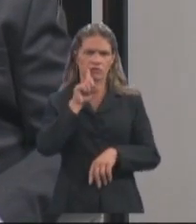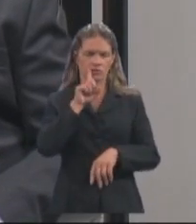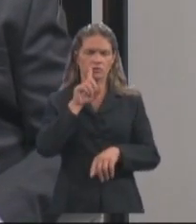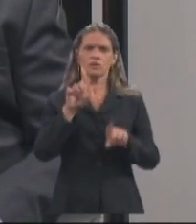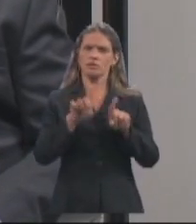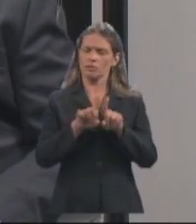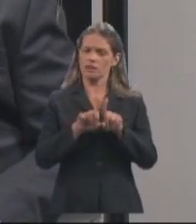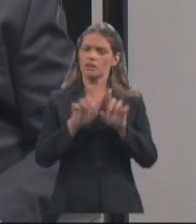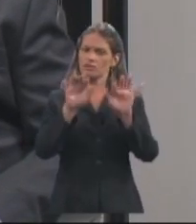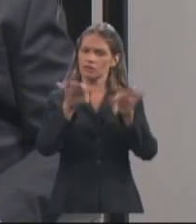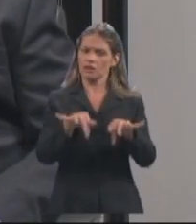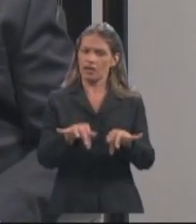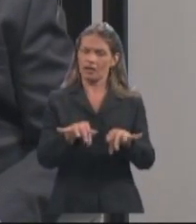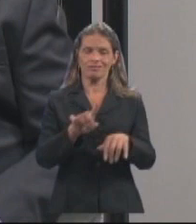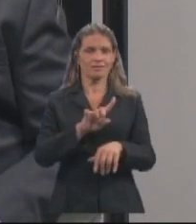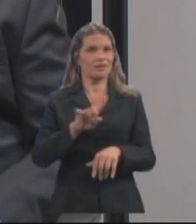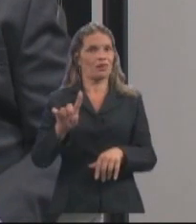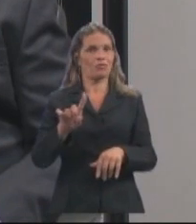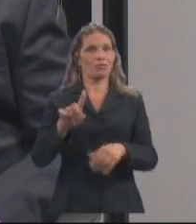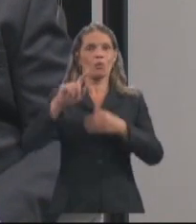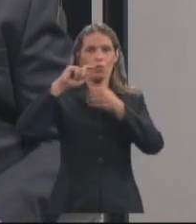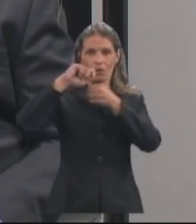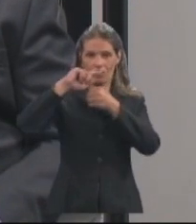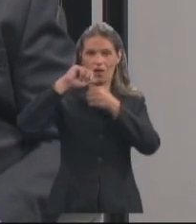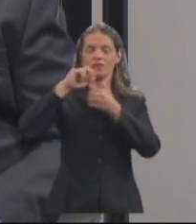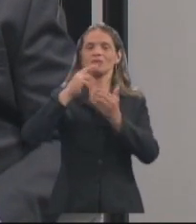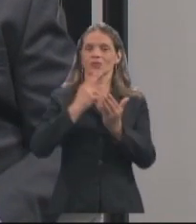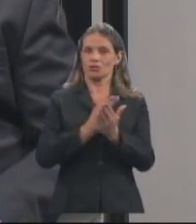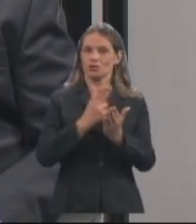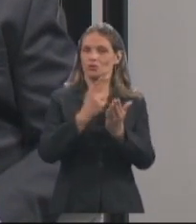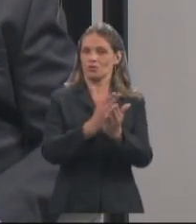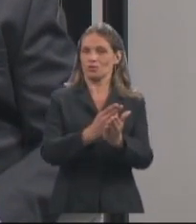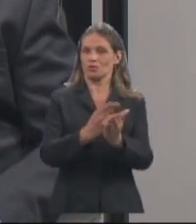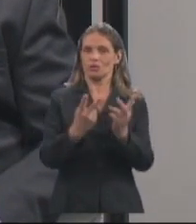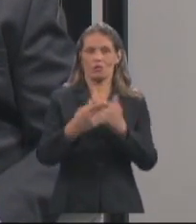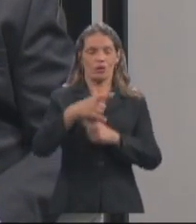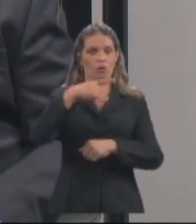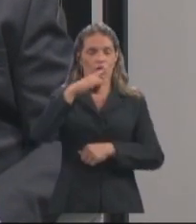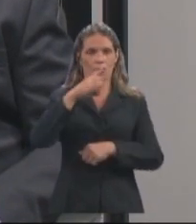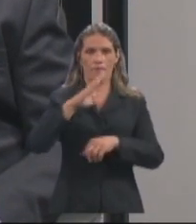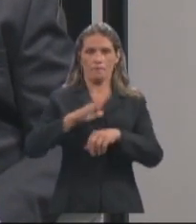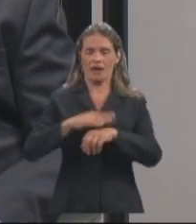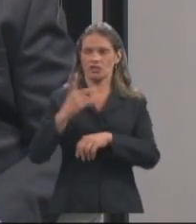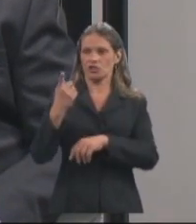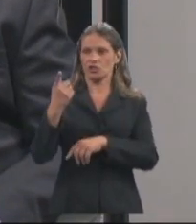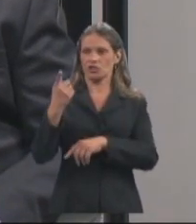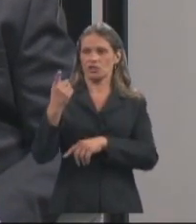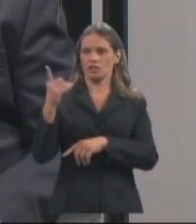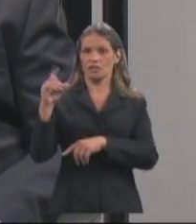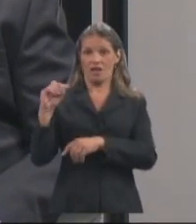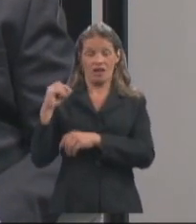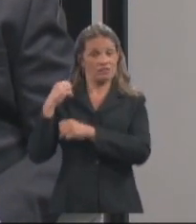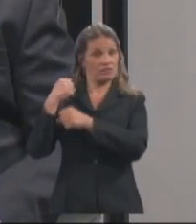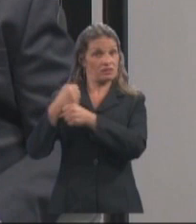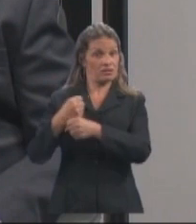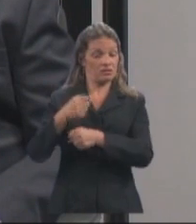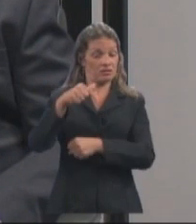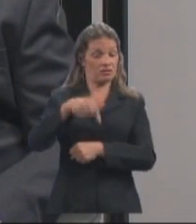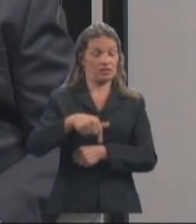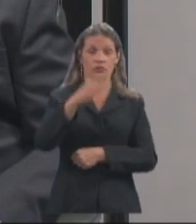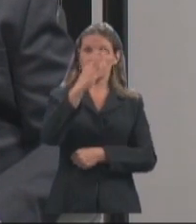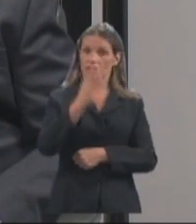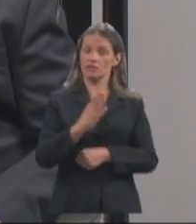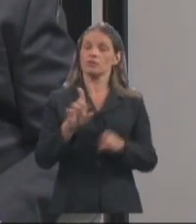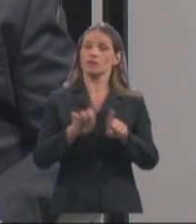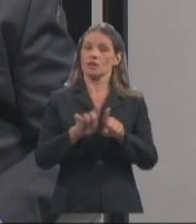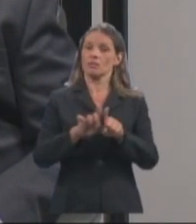outros países ele também sairia mas ele tá se mantendo ele já tá se mantendo há mais de uma década no Brasil e e